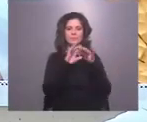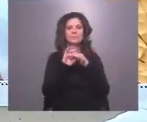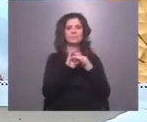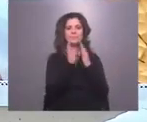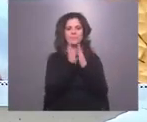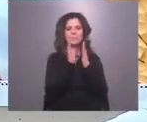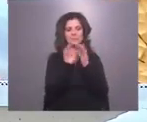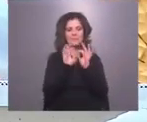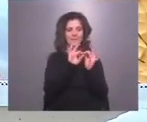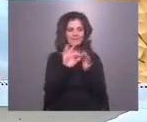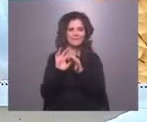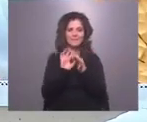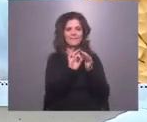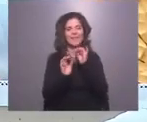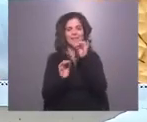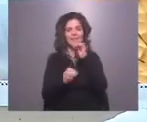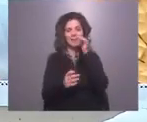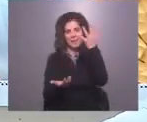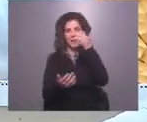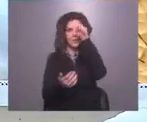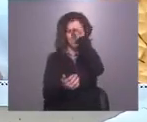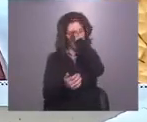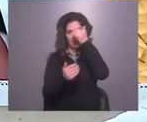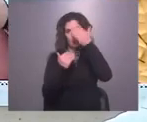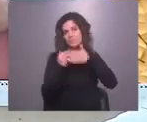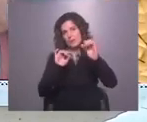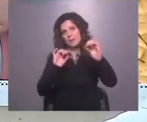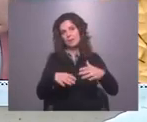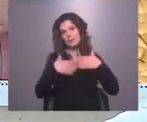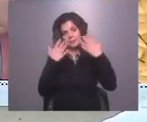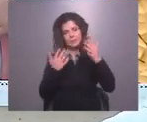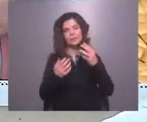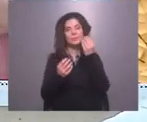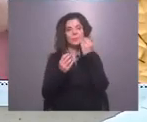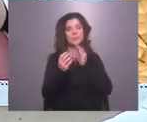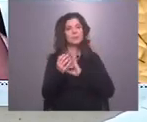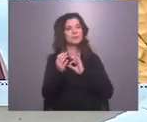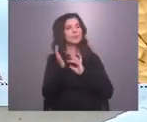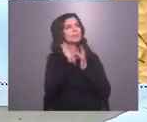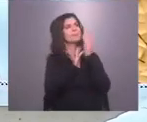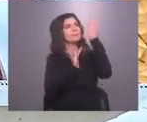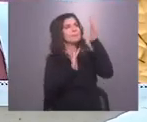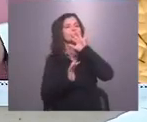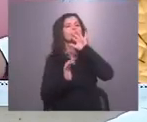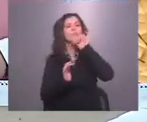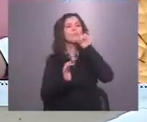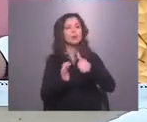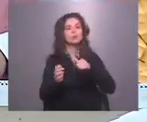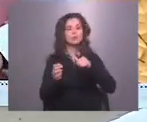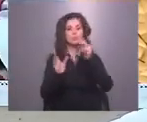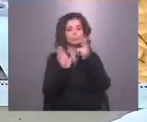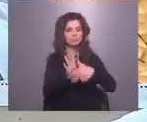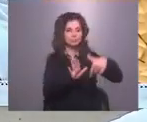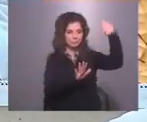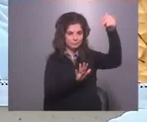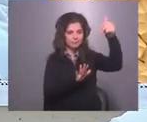a Igreja, ao celebrarmos o primeiro dia da semana em que nosso Senhor Jesus Cristo ressuscitou dos mortos,